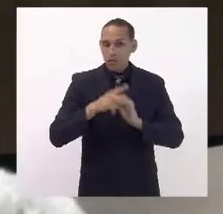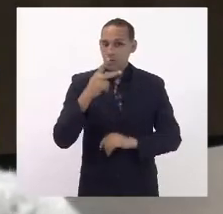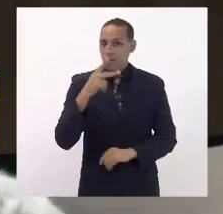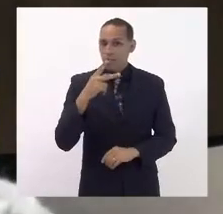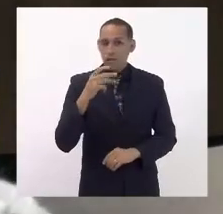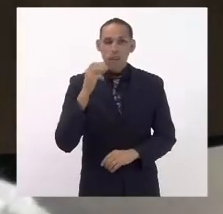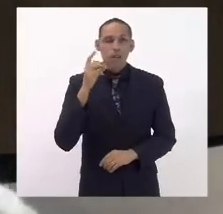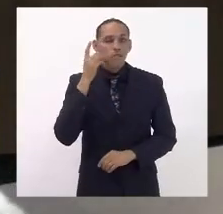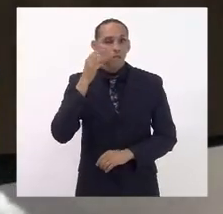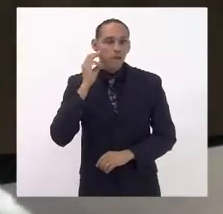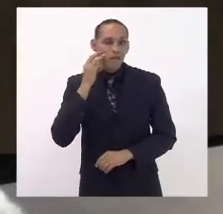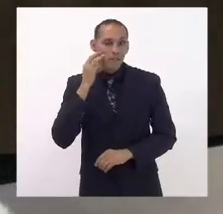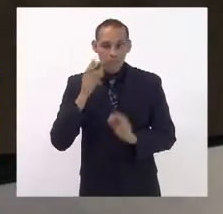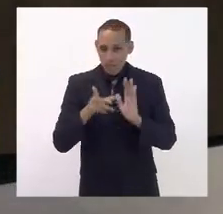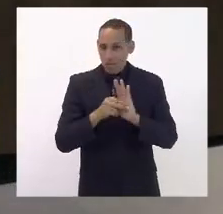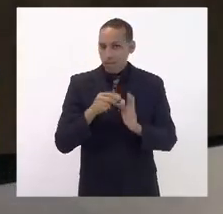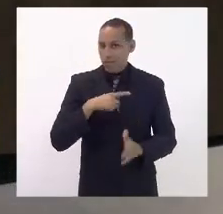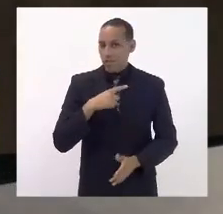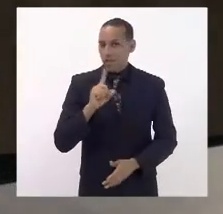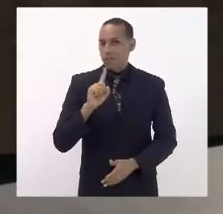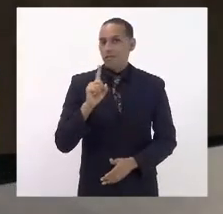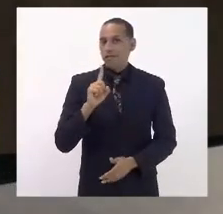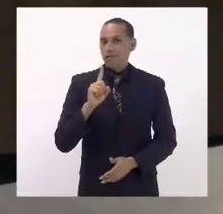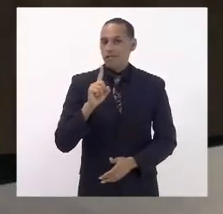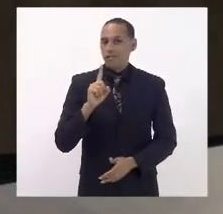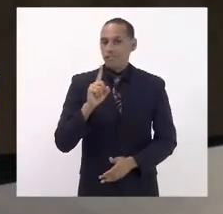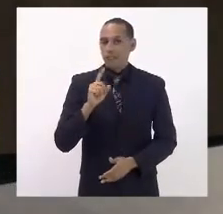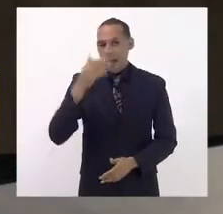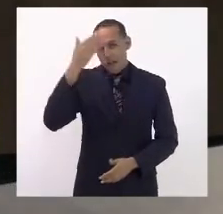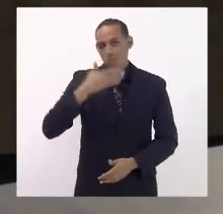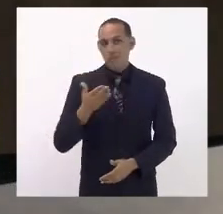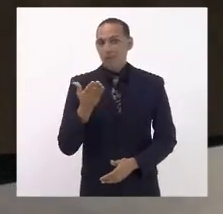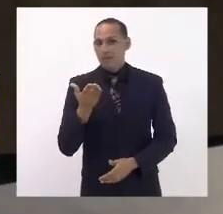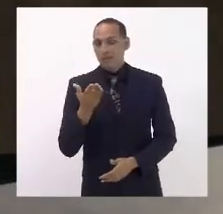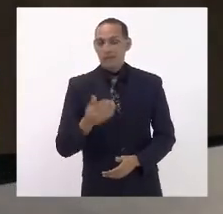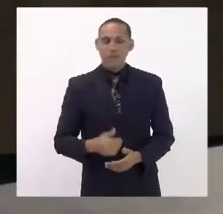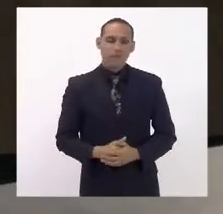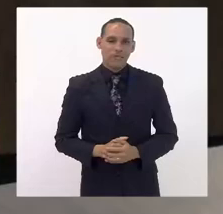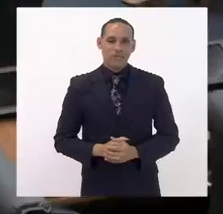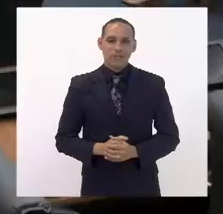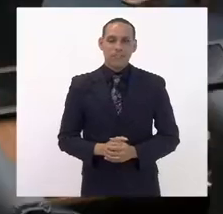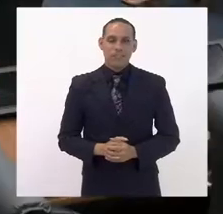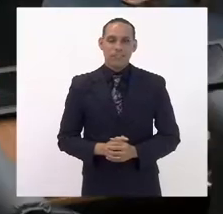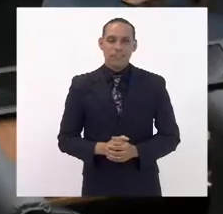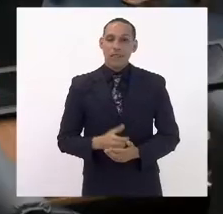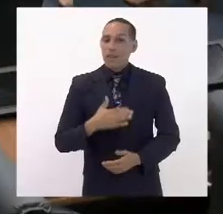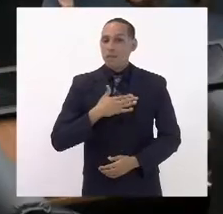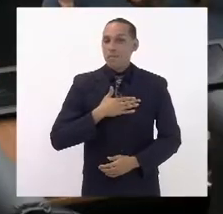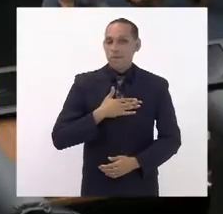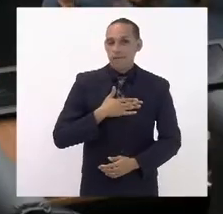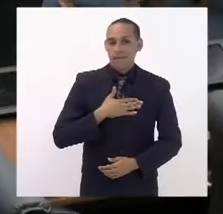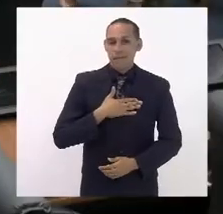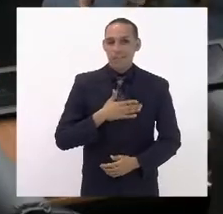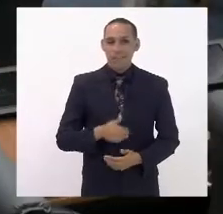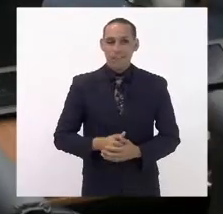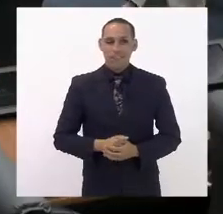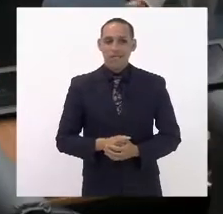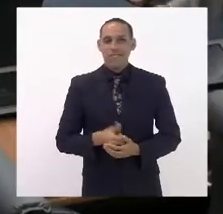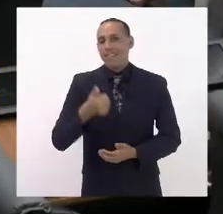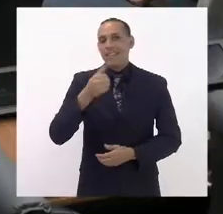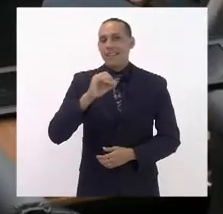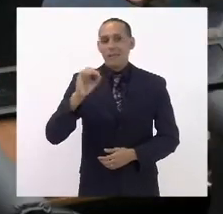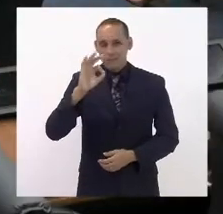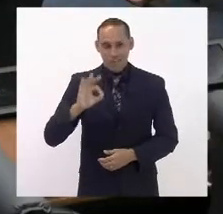deputado Valdeque apresenta emendas. Está aprovado, ó. Nos meus,